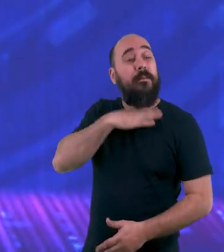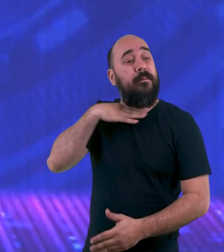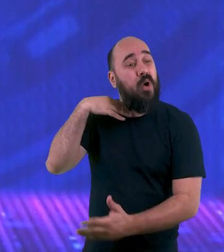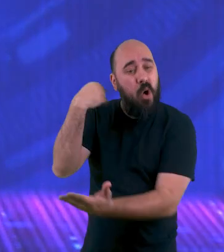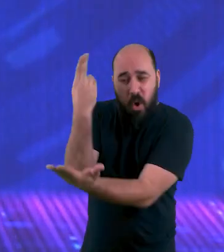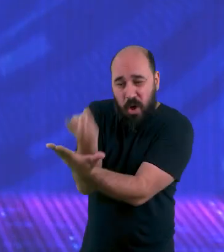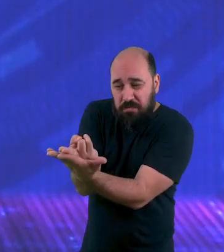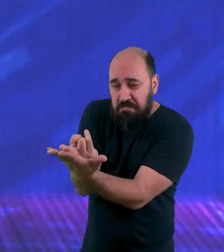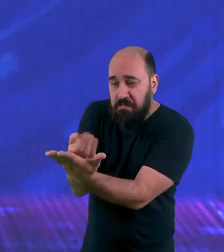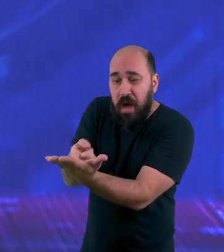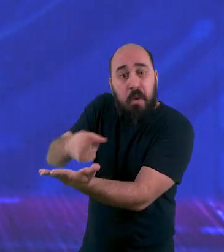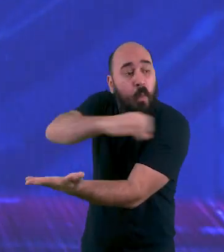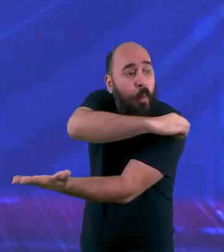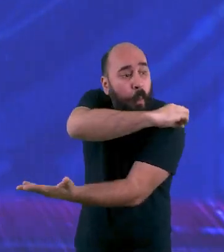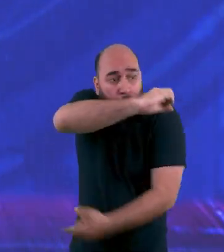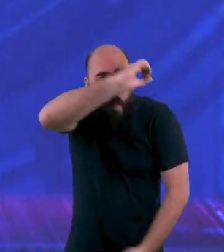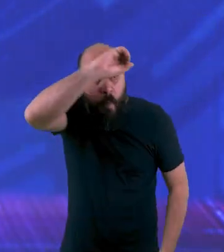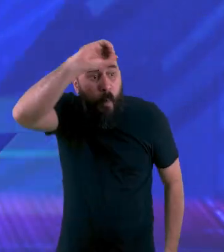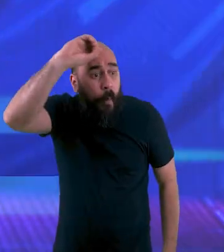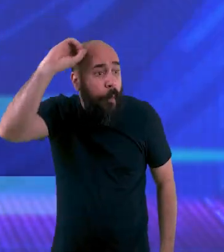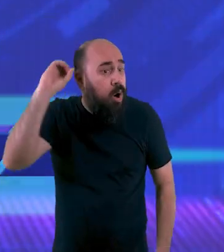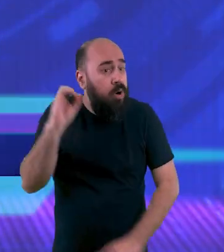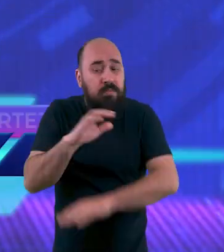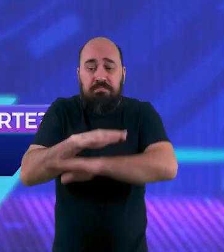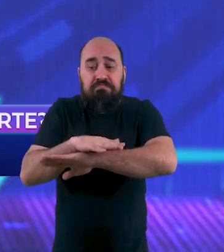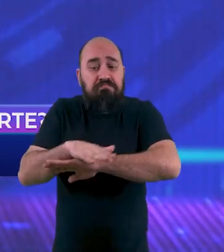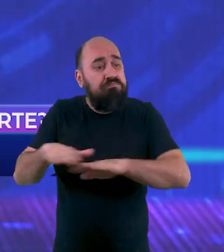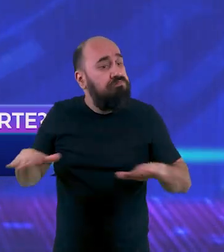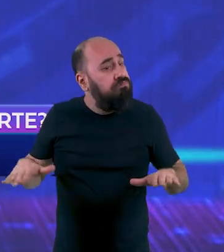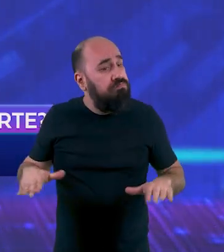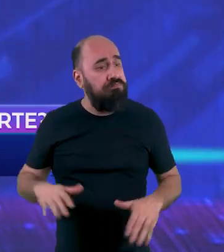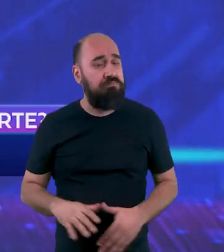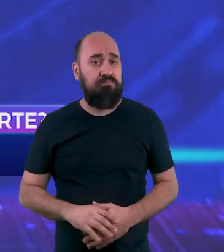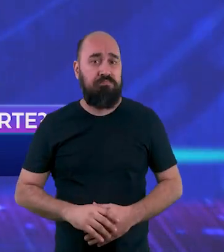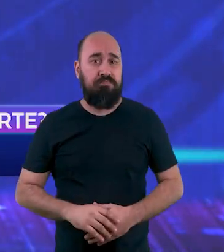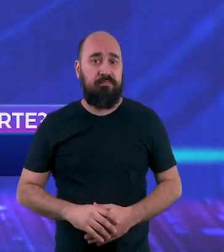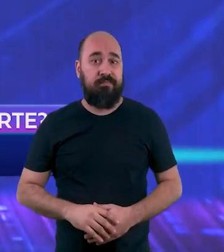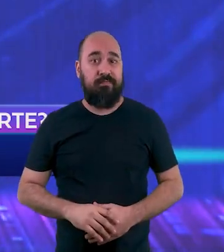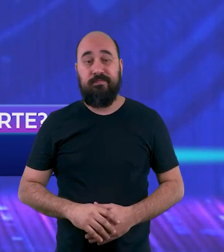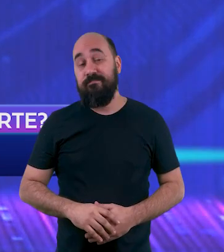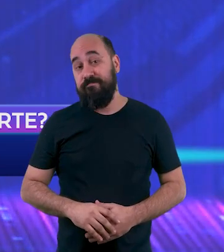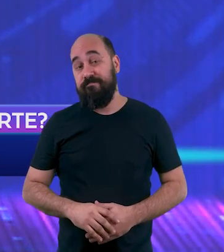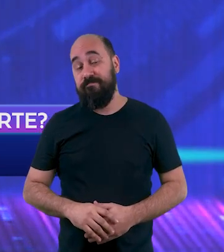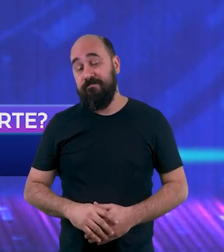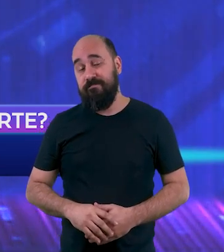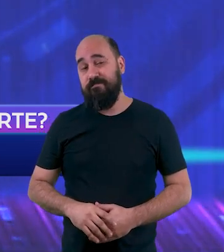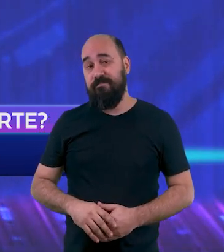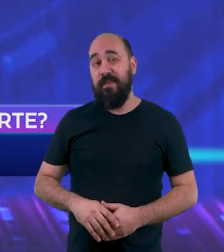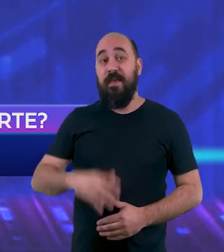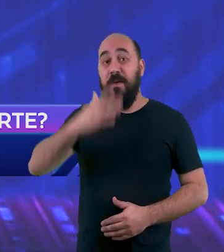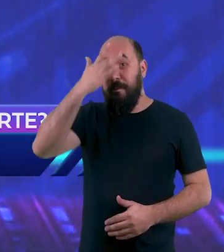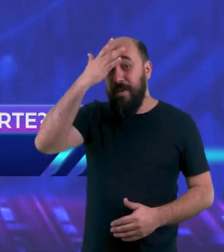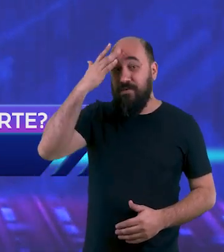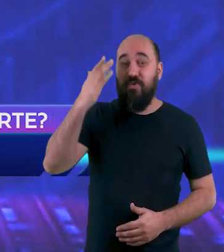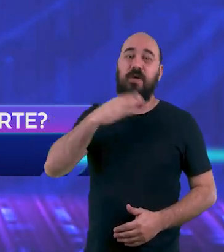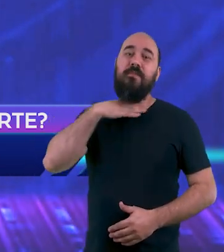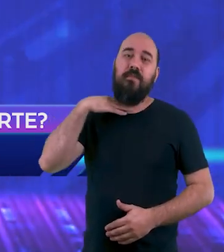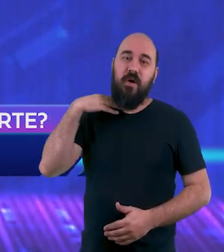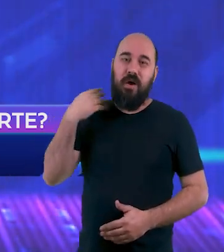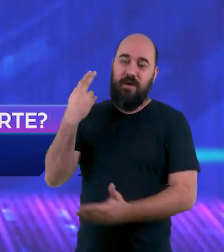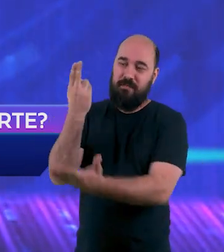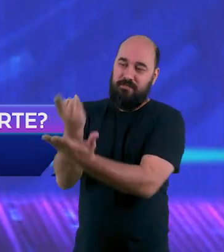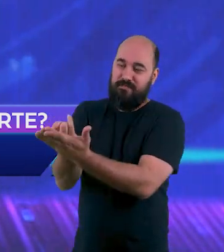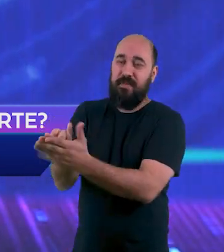morre, ela vai ser esquecida. É isso mesmo, a pessoa vai ser esquecida. Eu, às vezes, faço